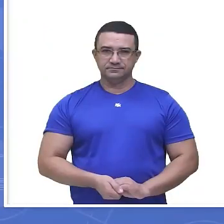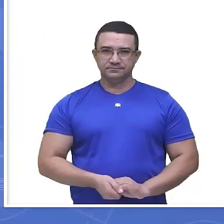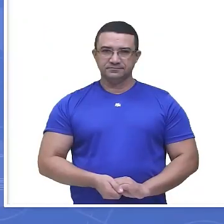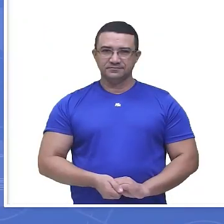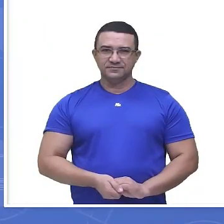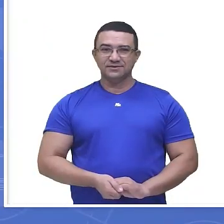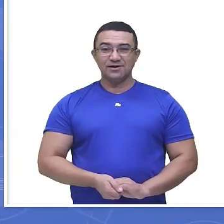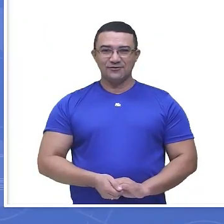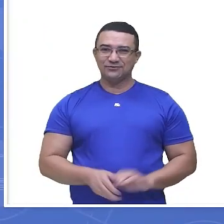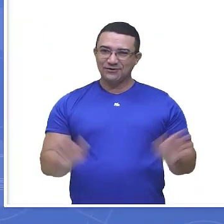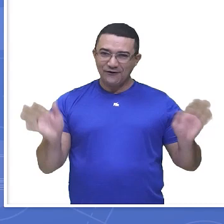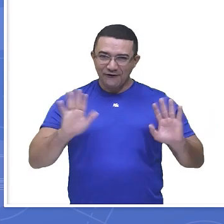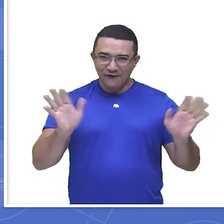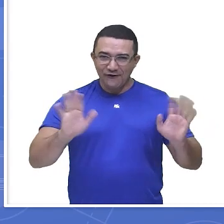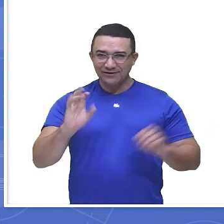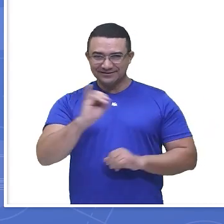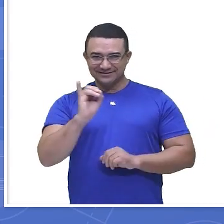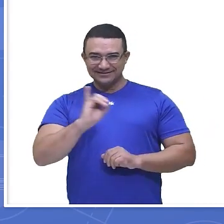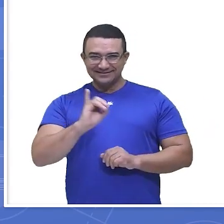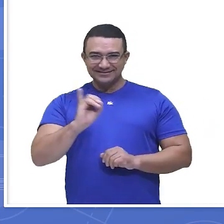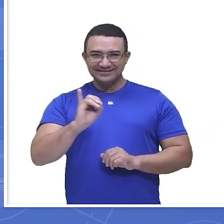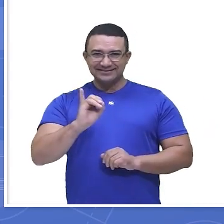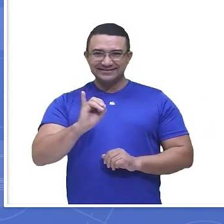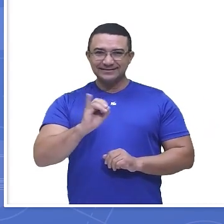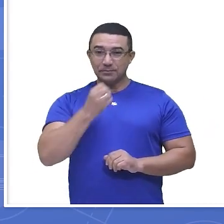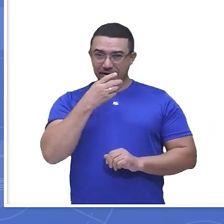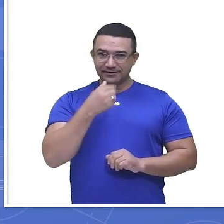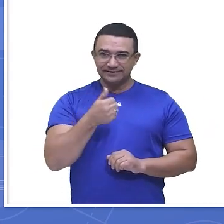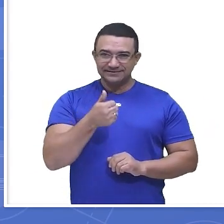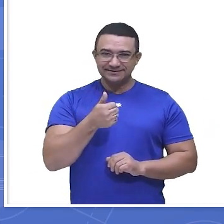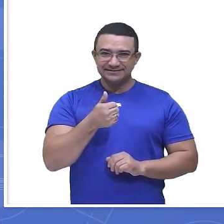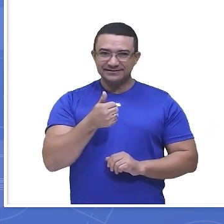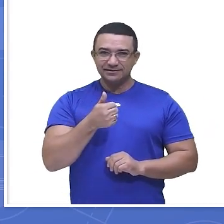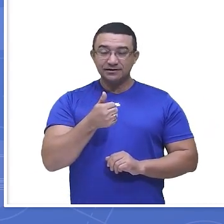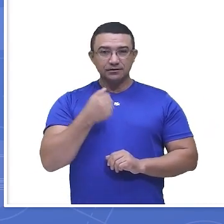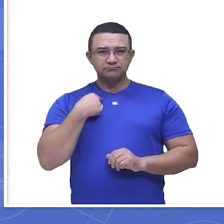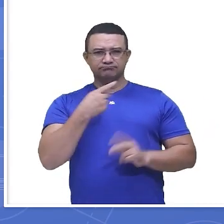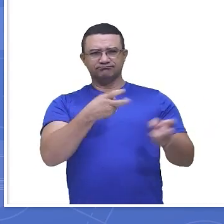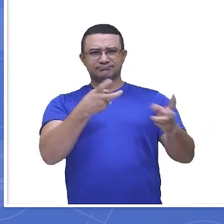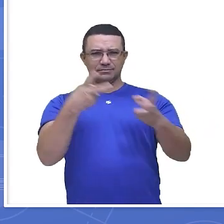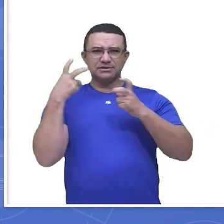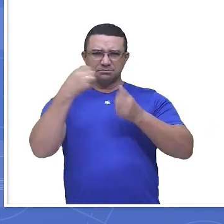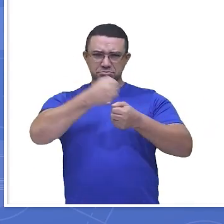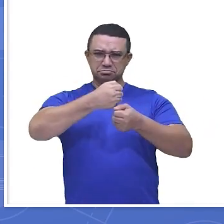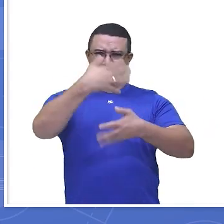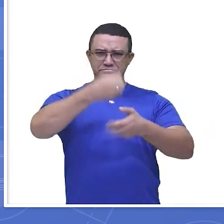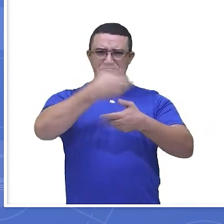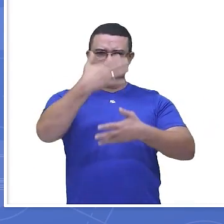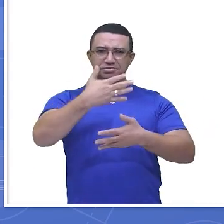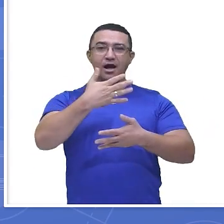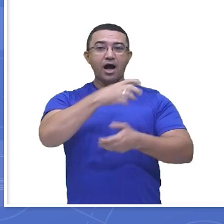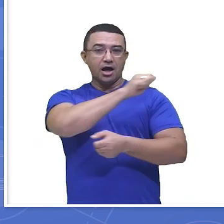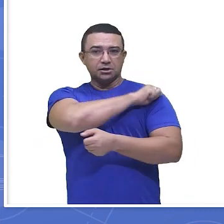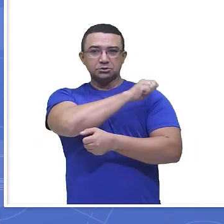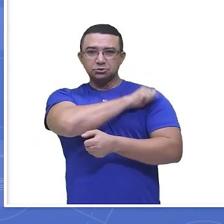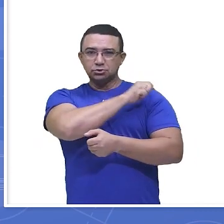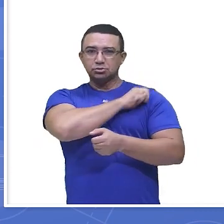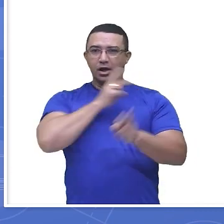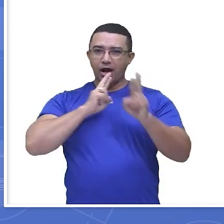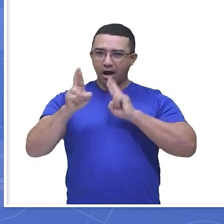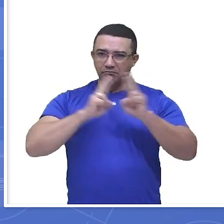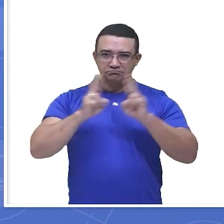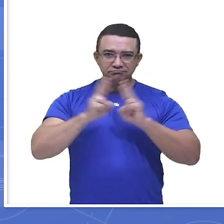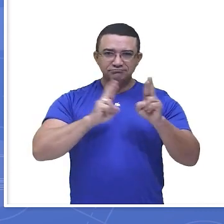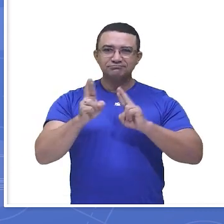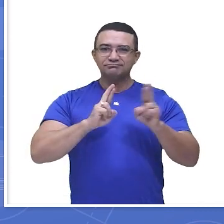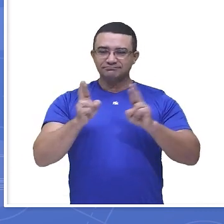Olá, olá, olá! E aí, pessoal, olha, o que eu percebi aqui, muita gente apresentando o resultado.